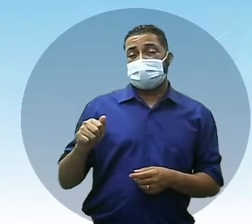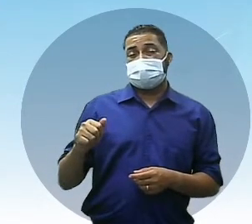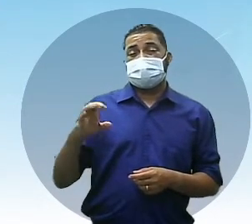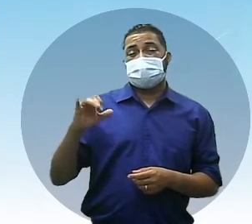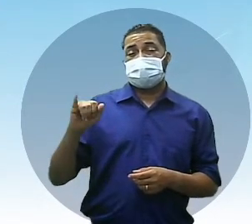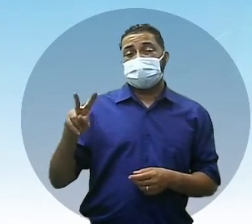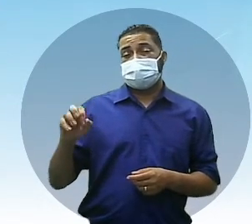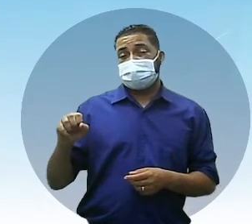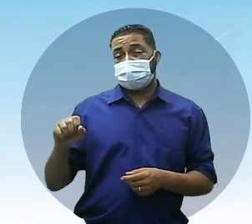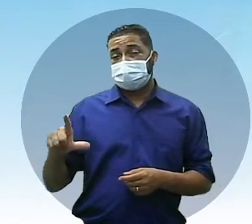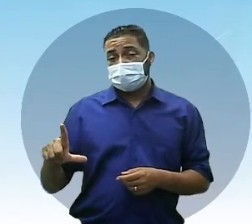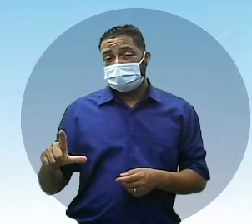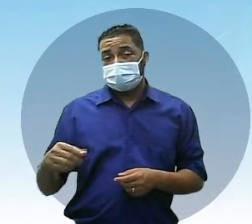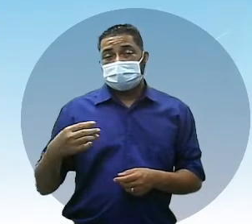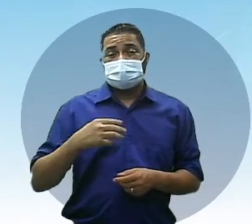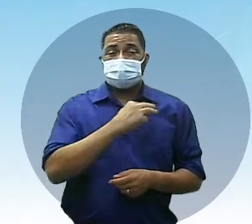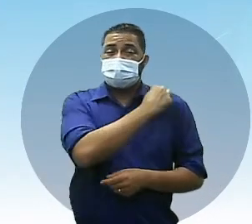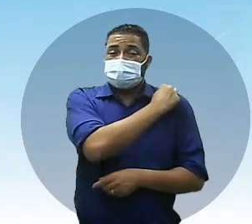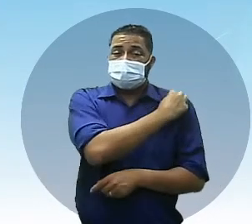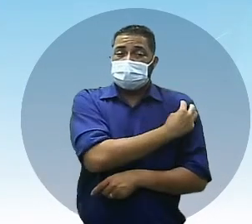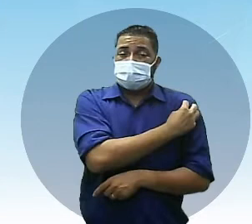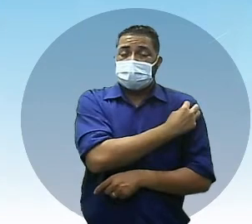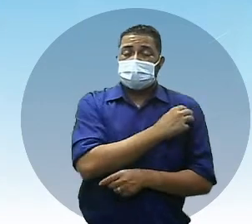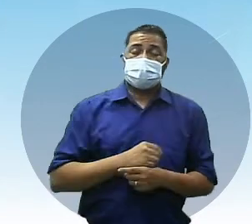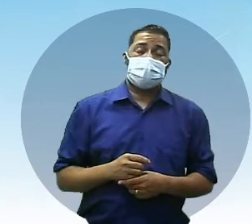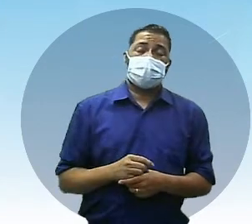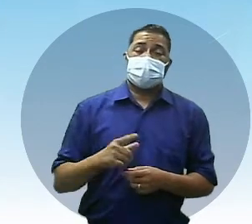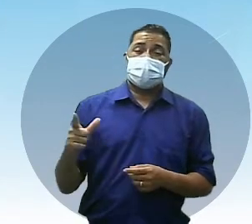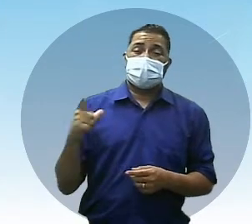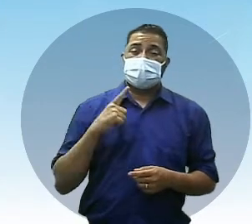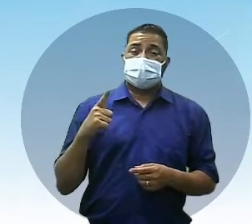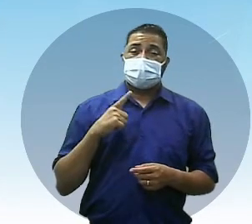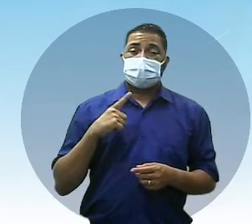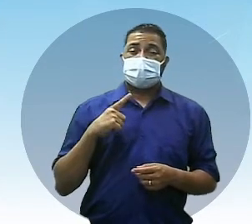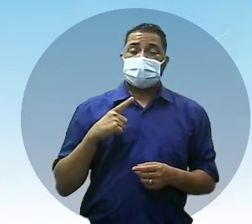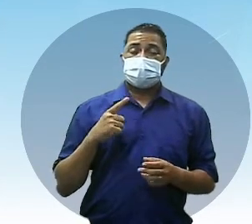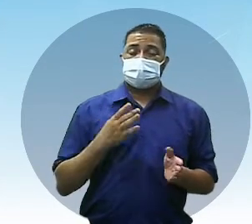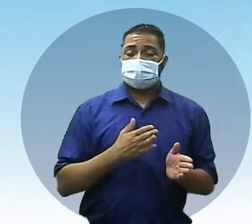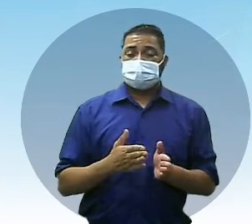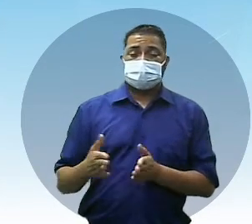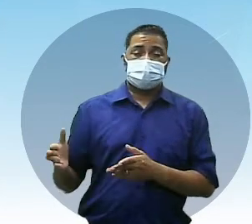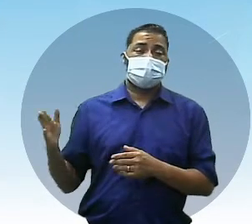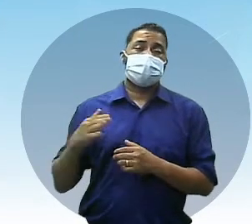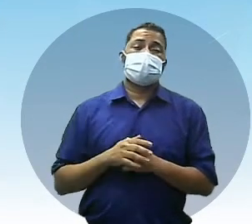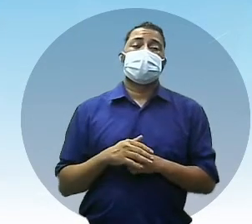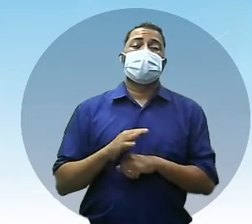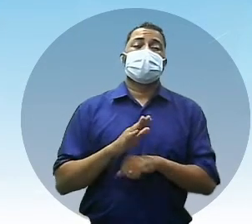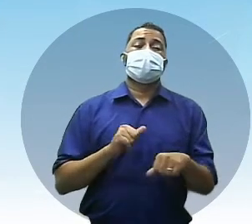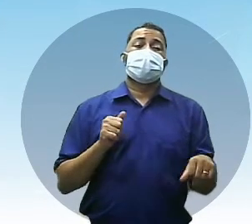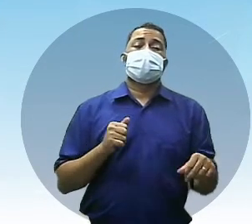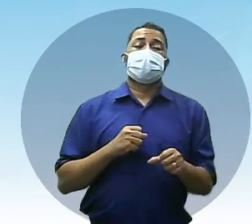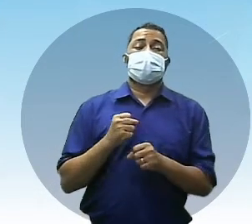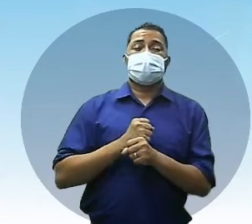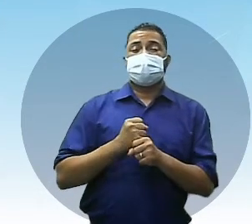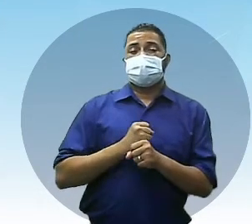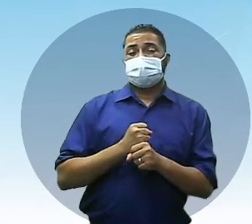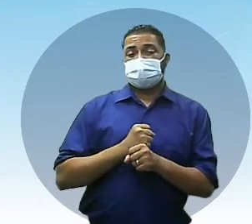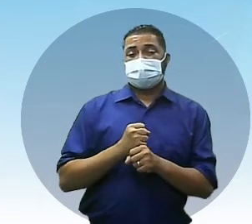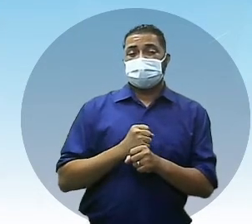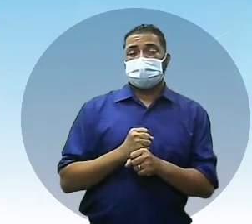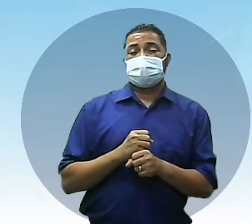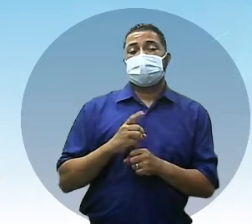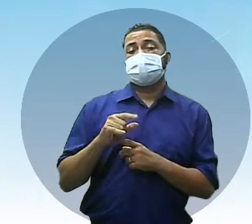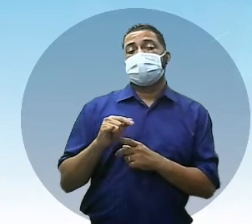civil-militar. Nós temos aí Garrastazu Médici. É o período, é o auge dos chamados anos de chumbo da